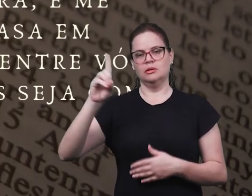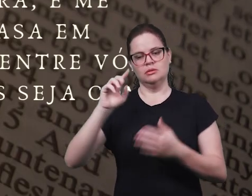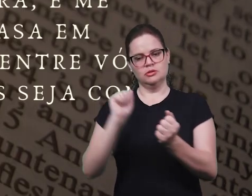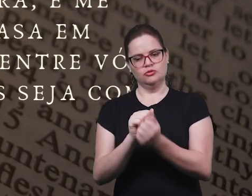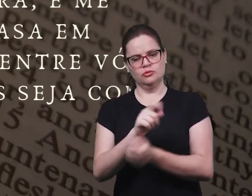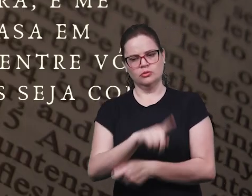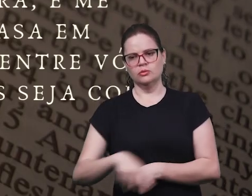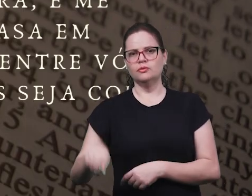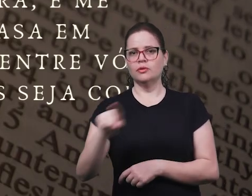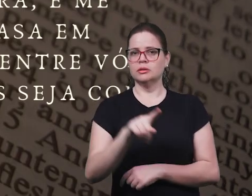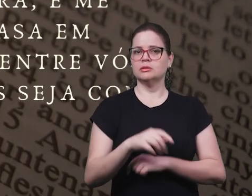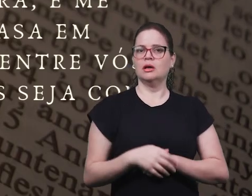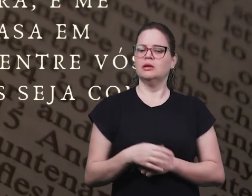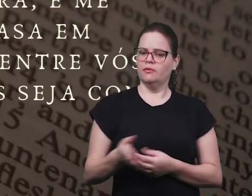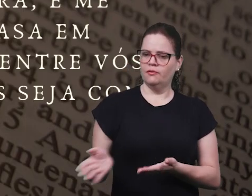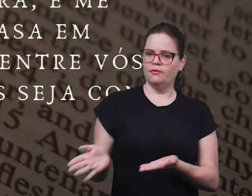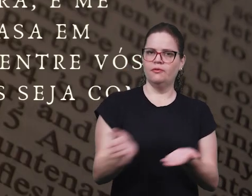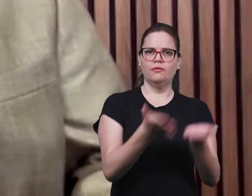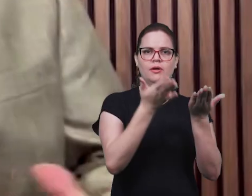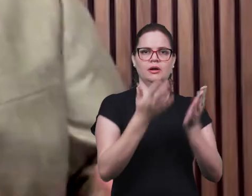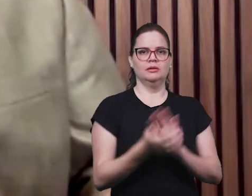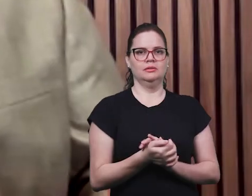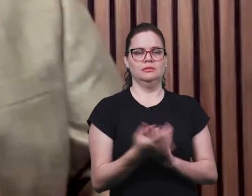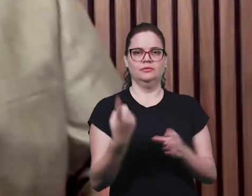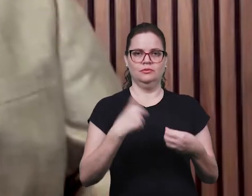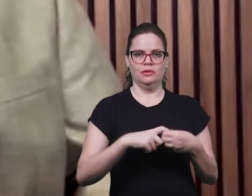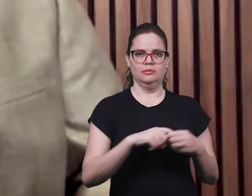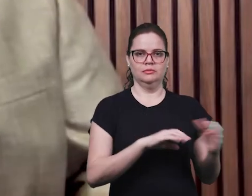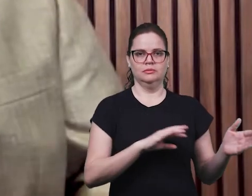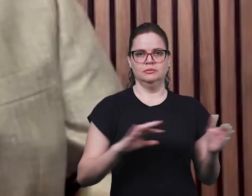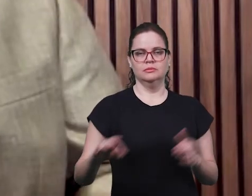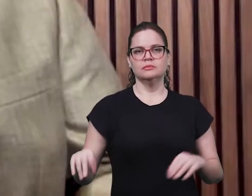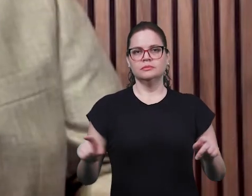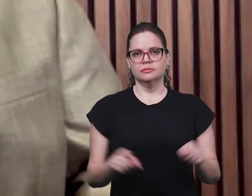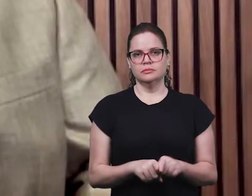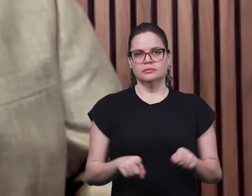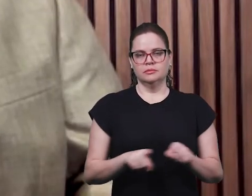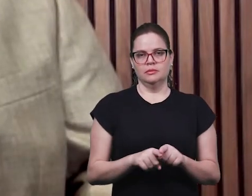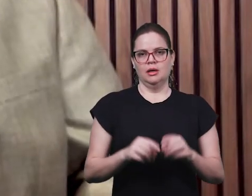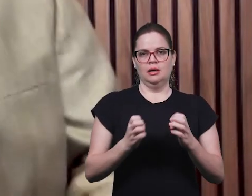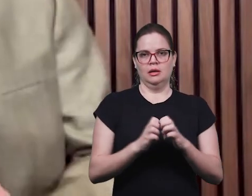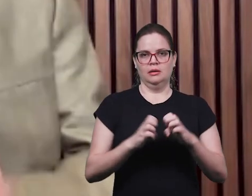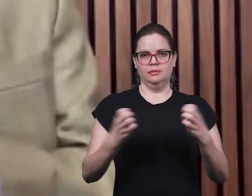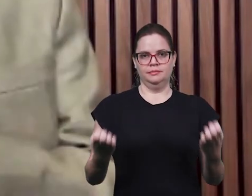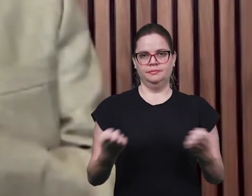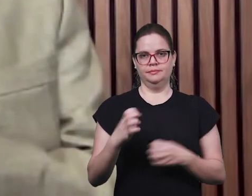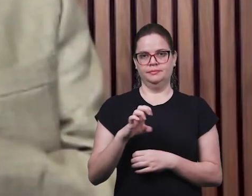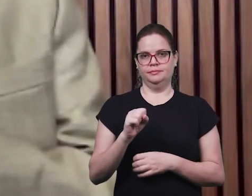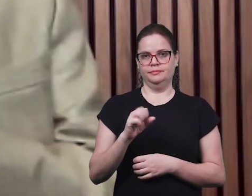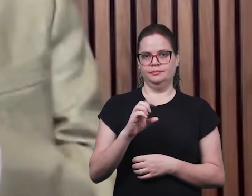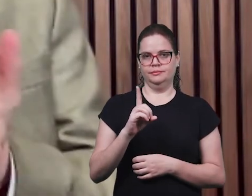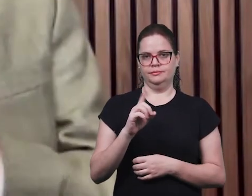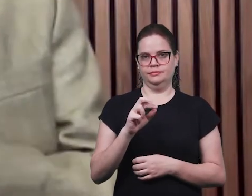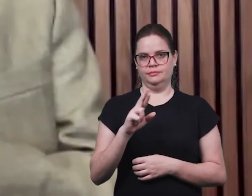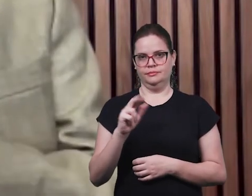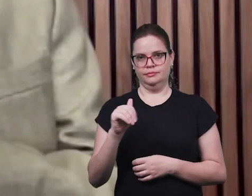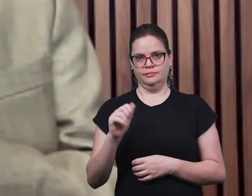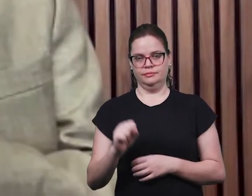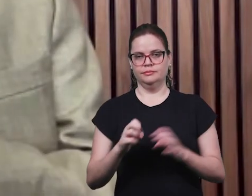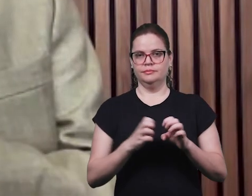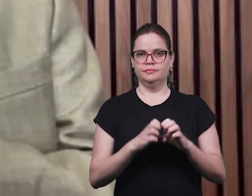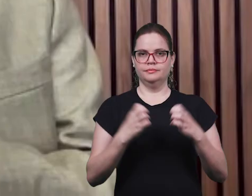com ele e suba. E, por fim, nós podemos citar Esdras, não é verdade? Você